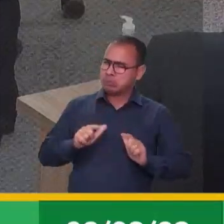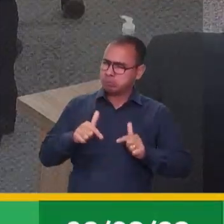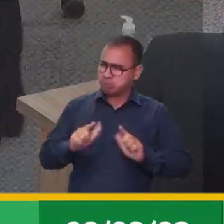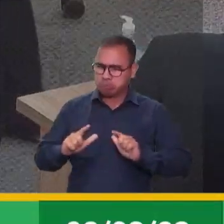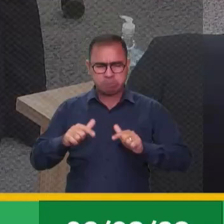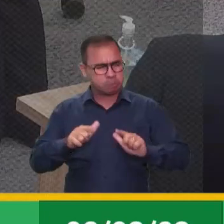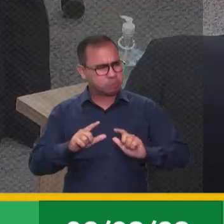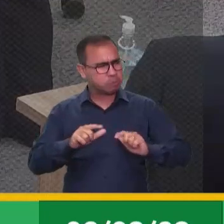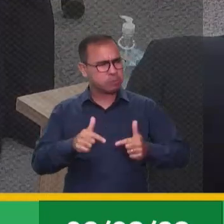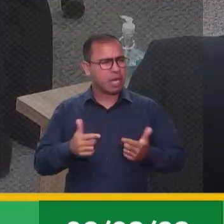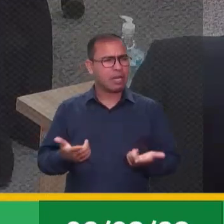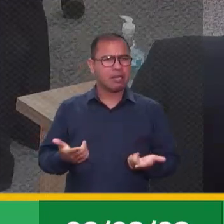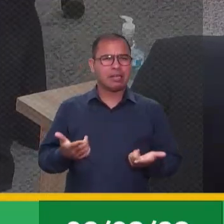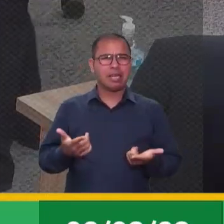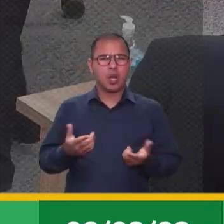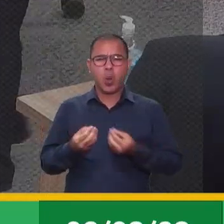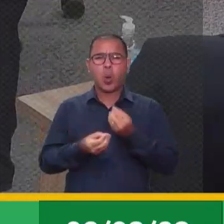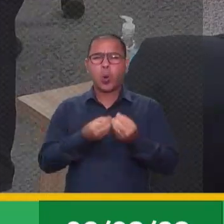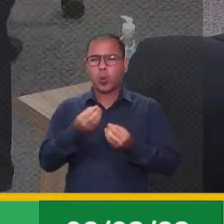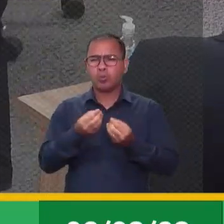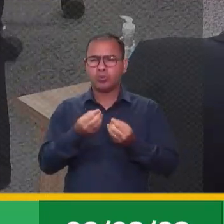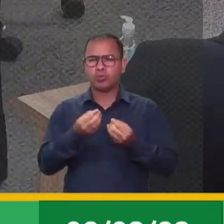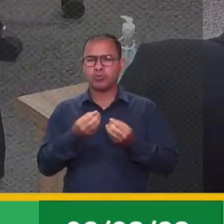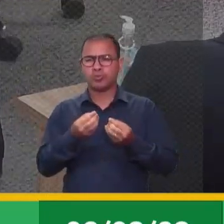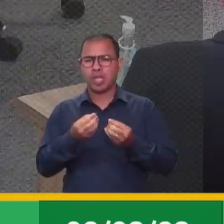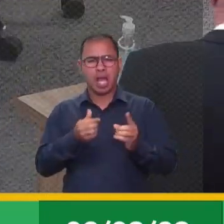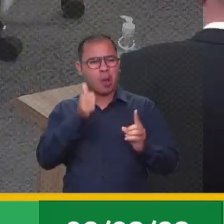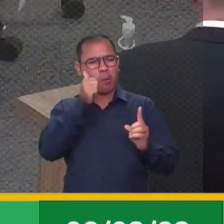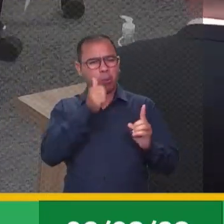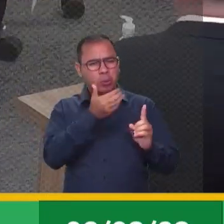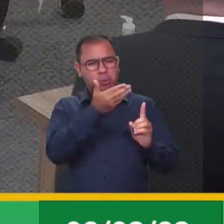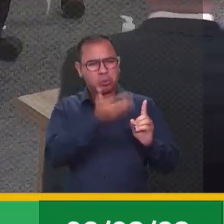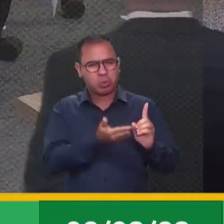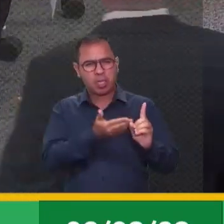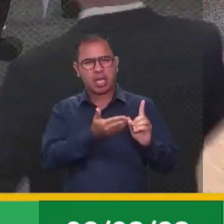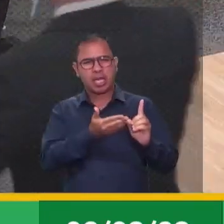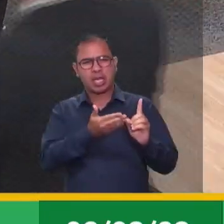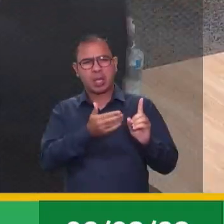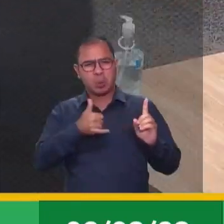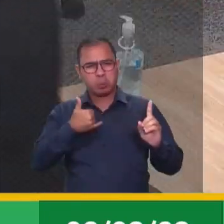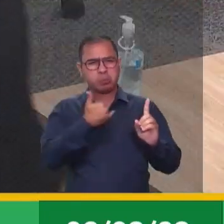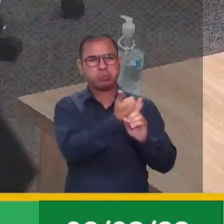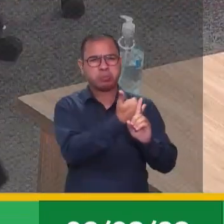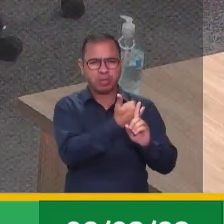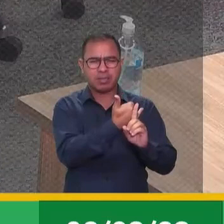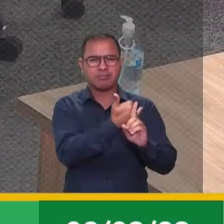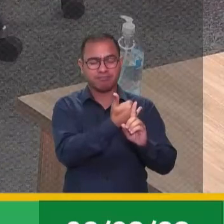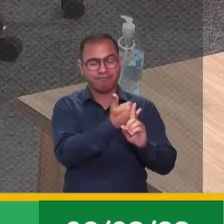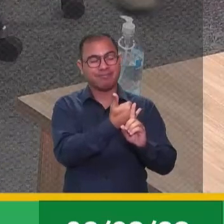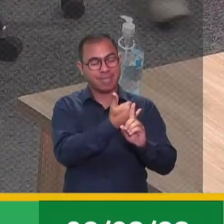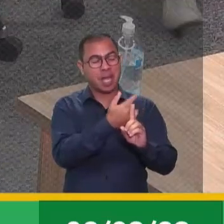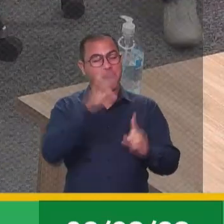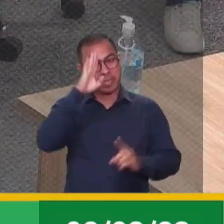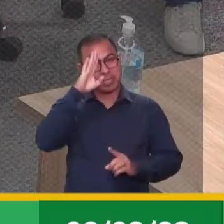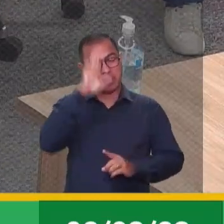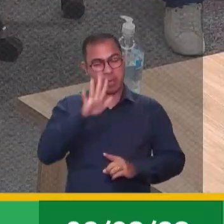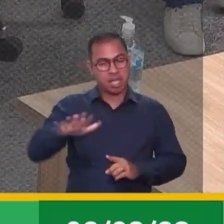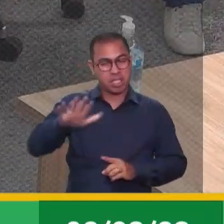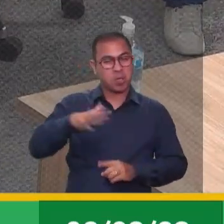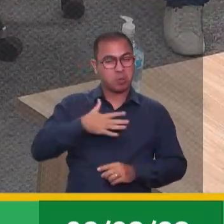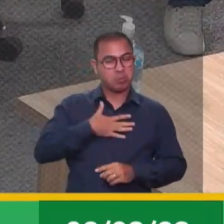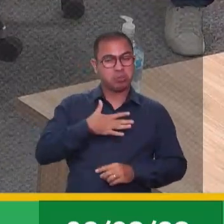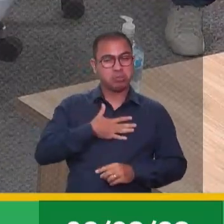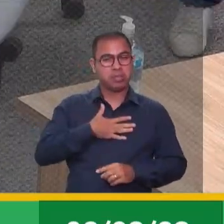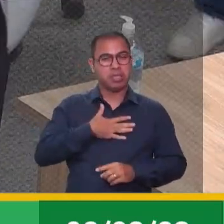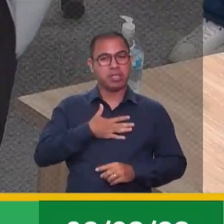na semana que antecede o dia das mulheres o deputado Lineu Olímpio do MDB Apresentou um projeto que